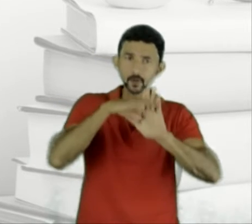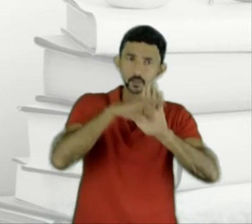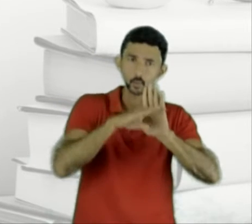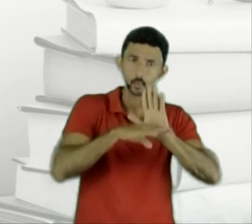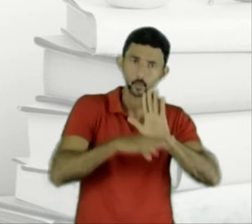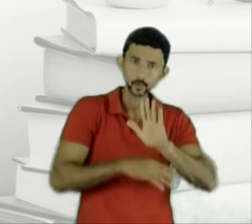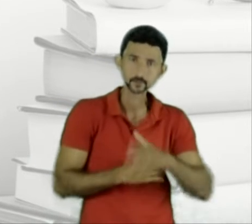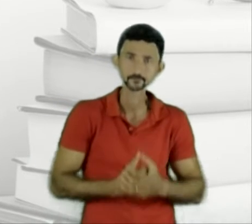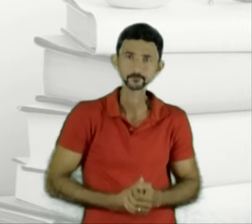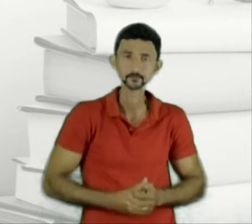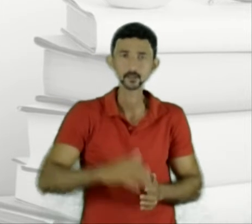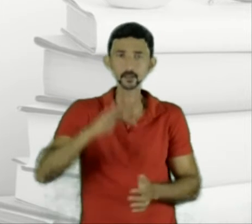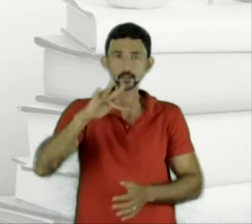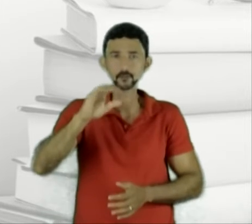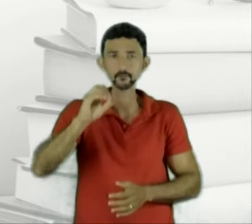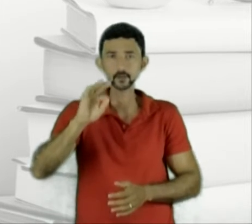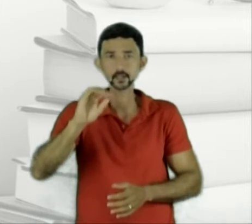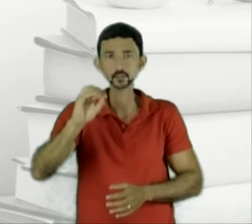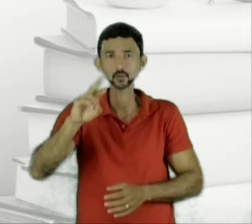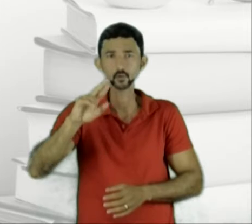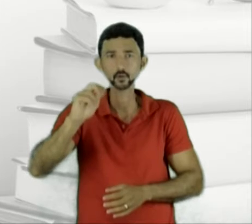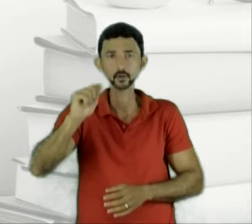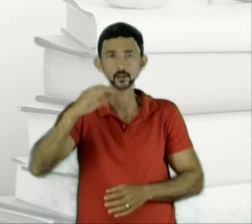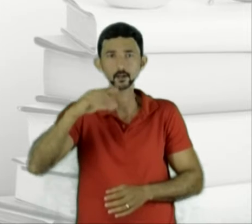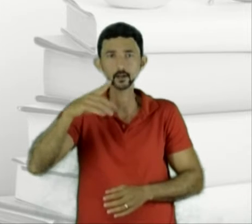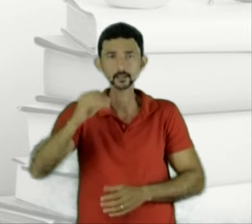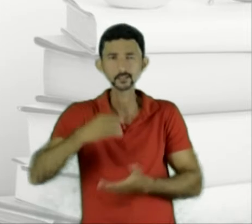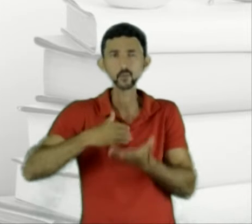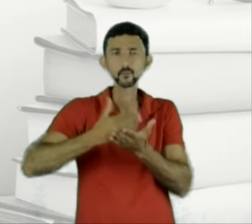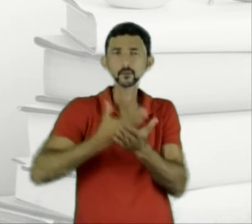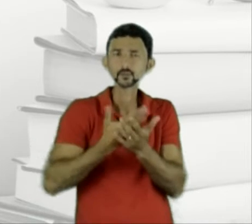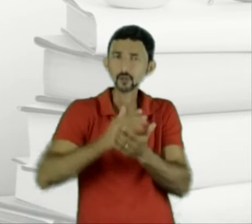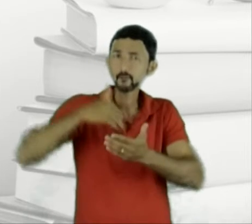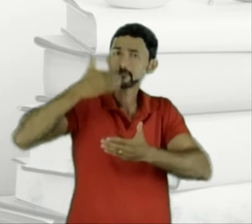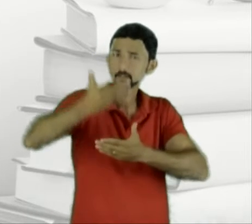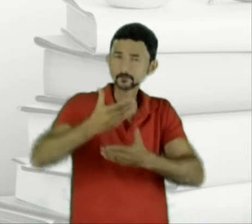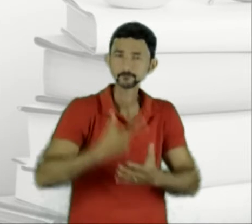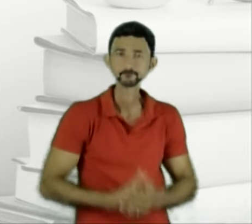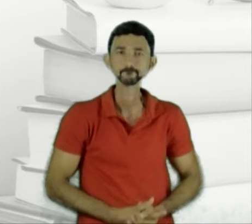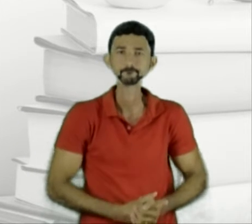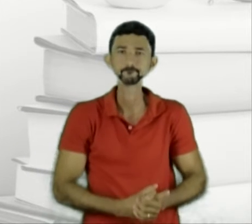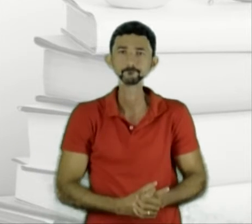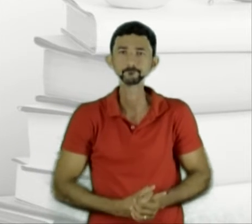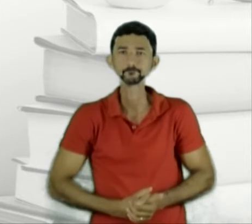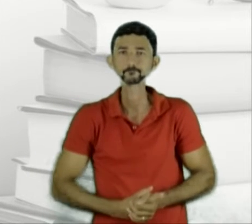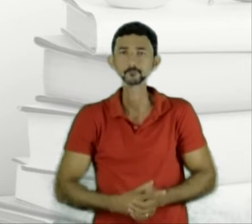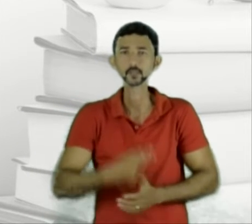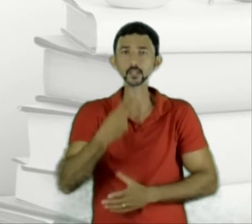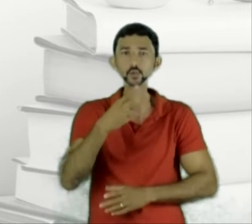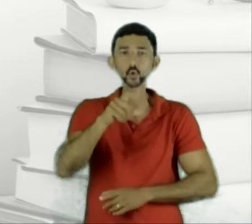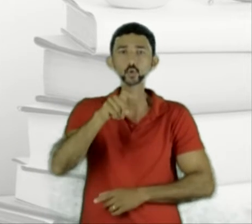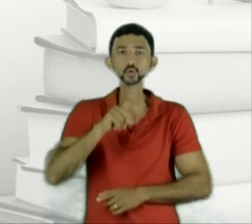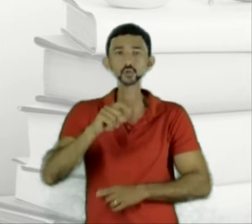fatoração, que é a parte de fator comum, certo? Então 2x mais 3x,